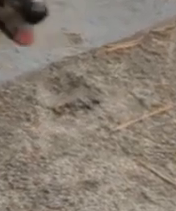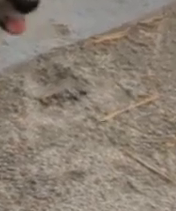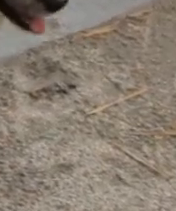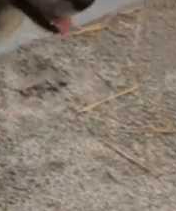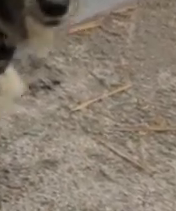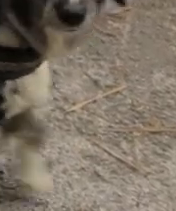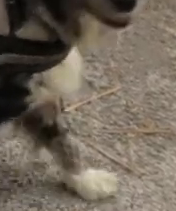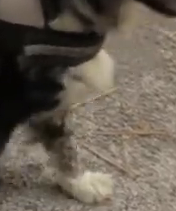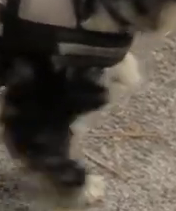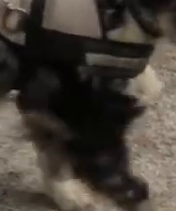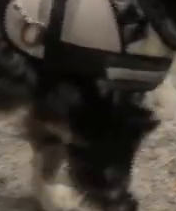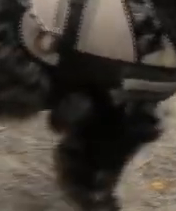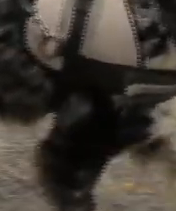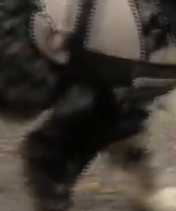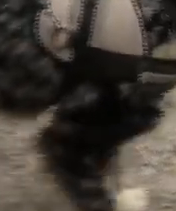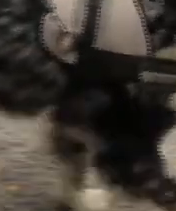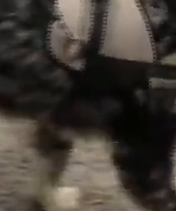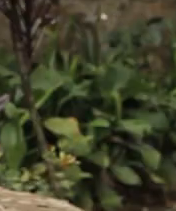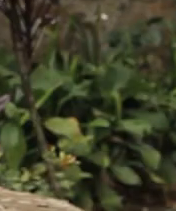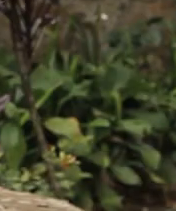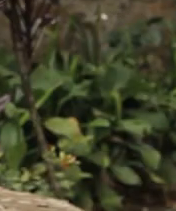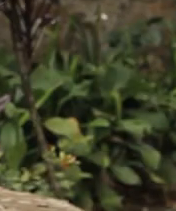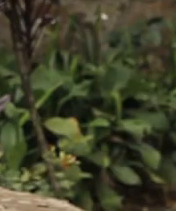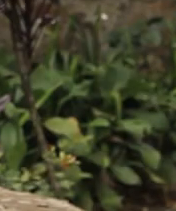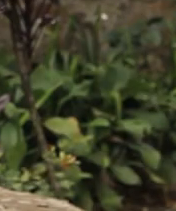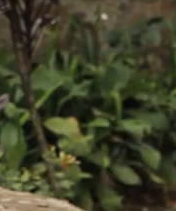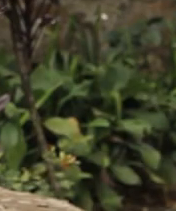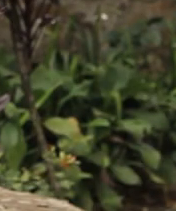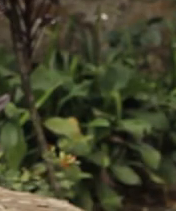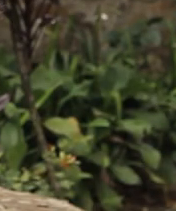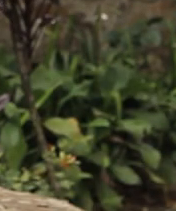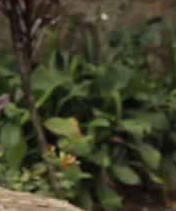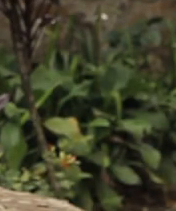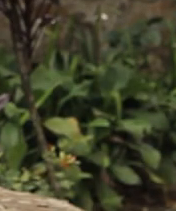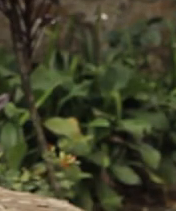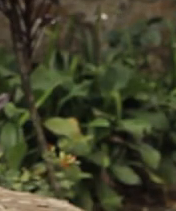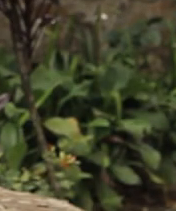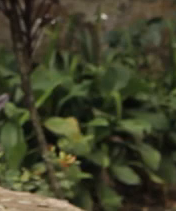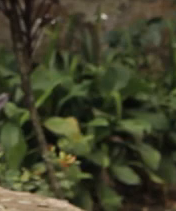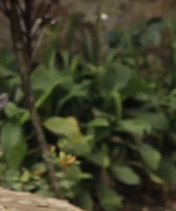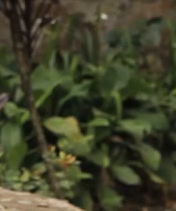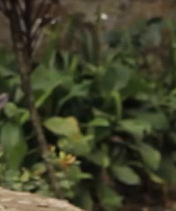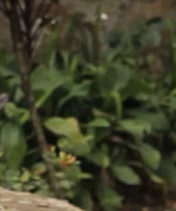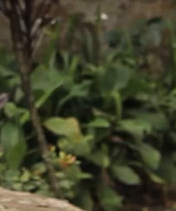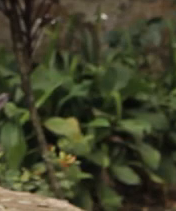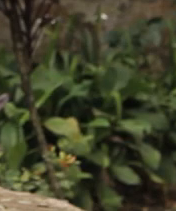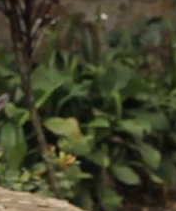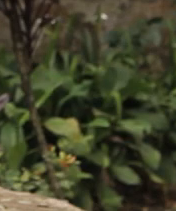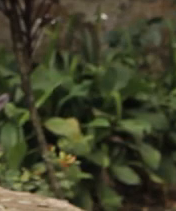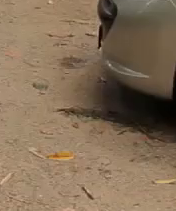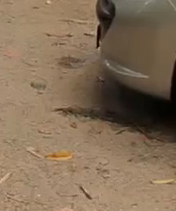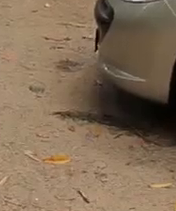E vou falar agora em tcheco. Přeju hezký den. Mezinárodní den